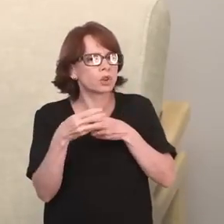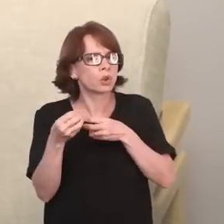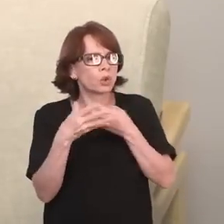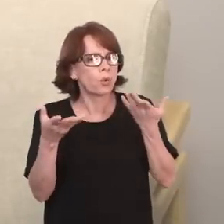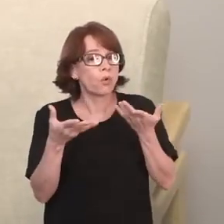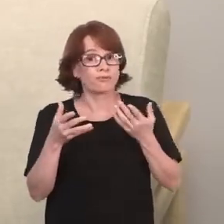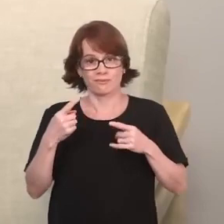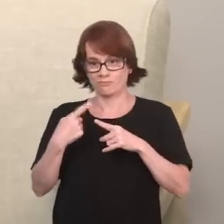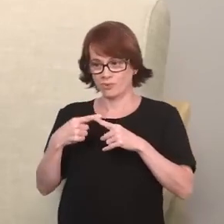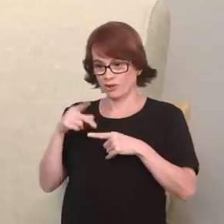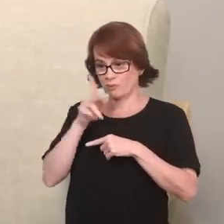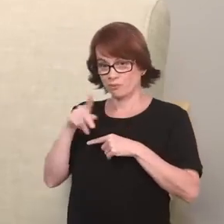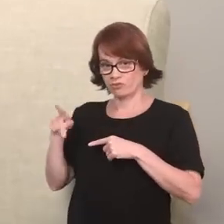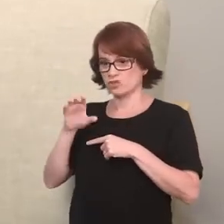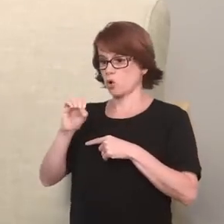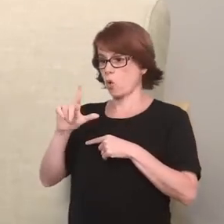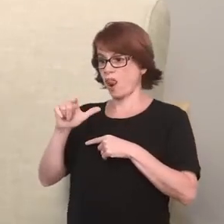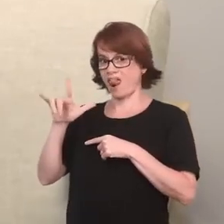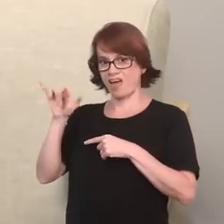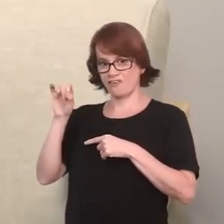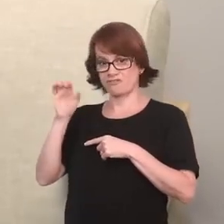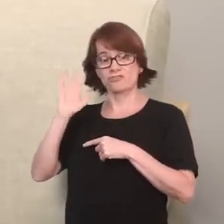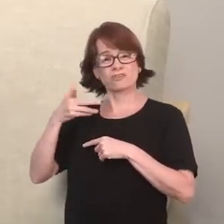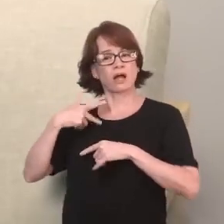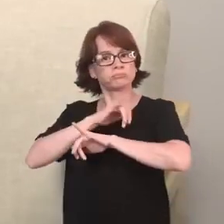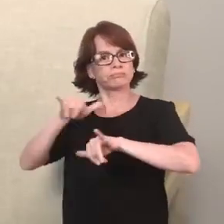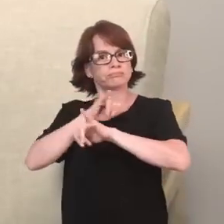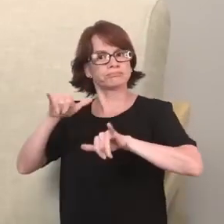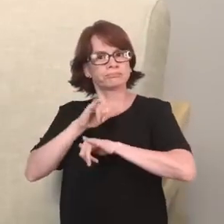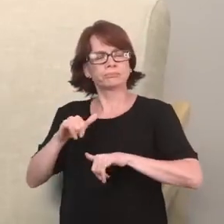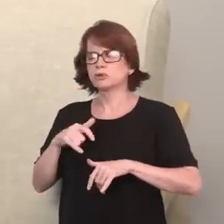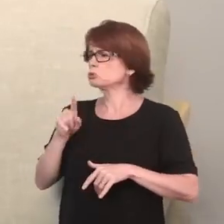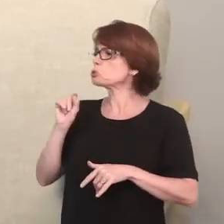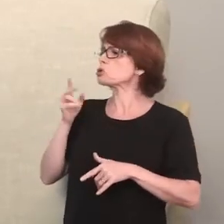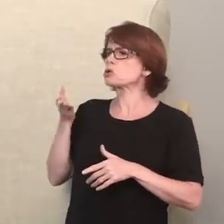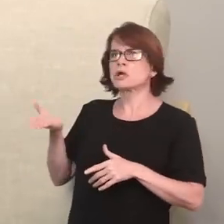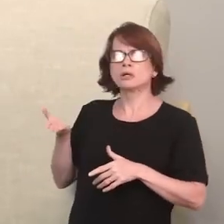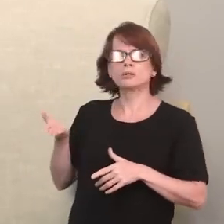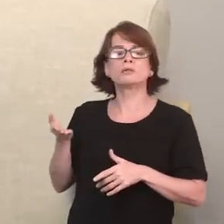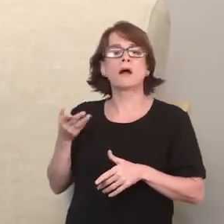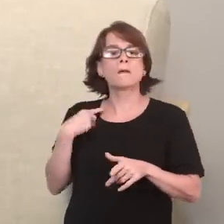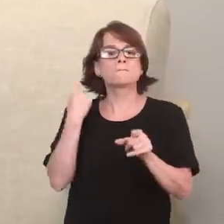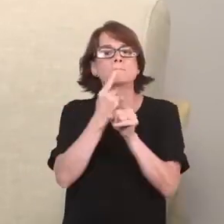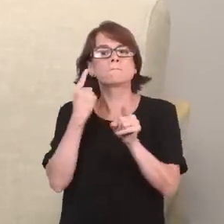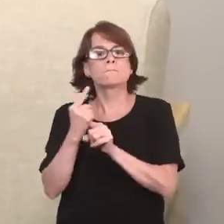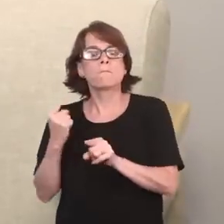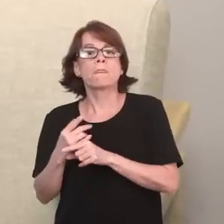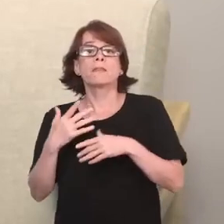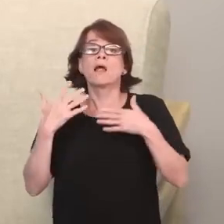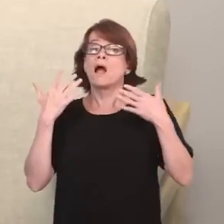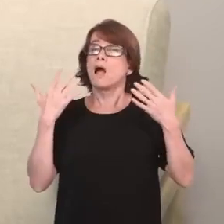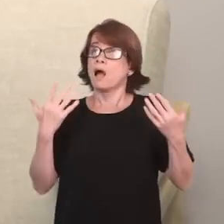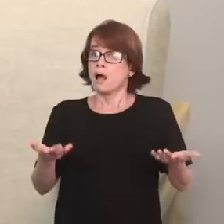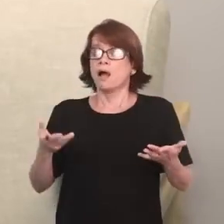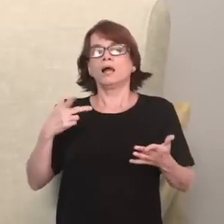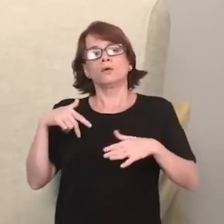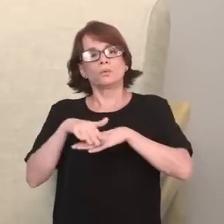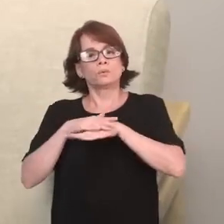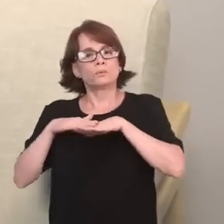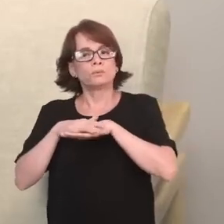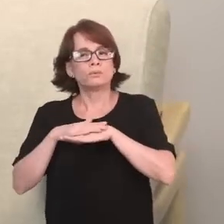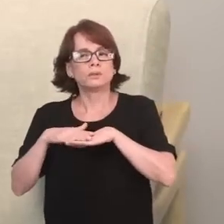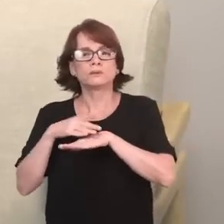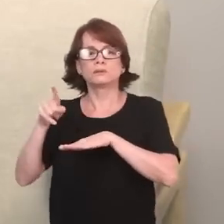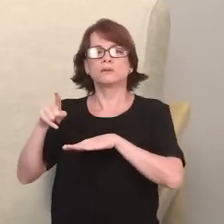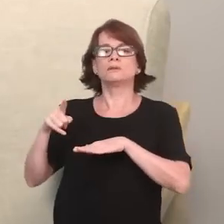mídia dizia que era mentira, que não existia. Aí eu me espantei, que eu comecei a ir falar com alguns parlamentares, falei com um senador, não sei o quê.